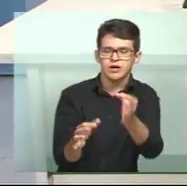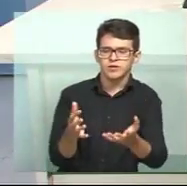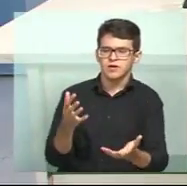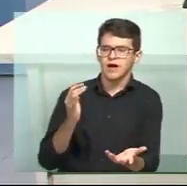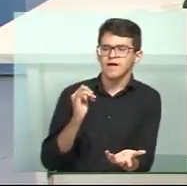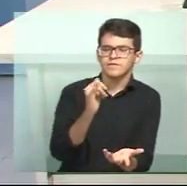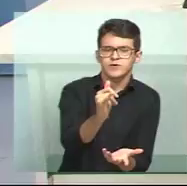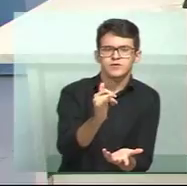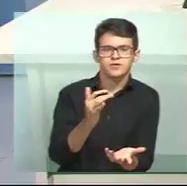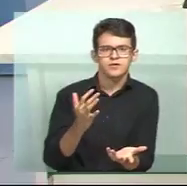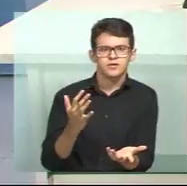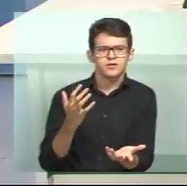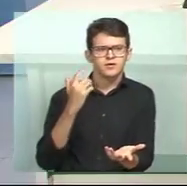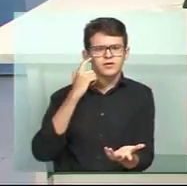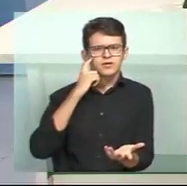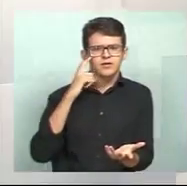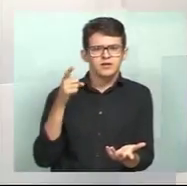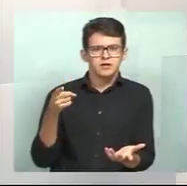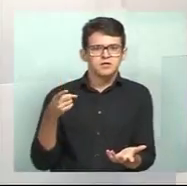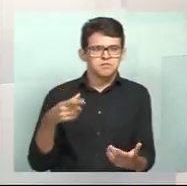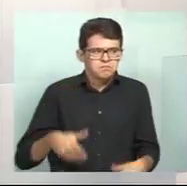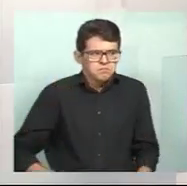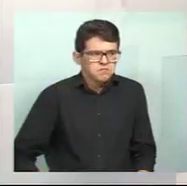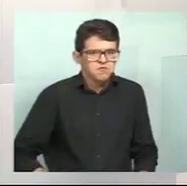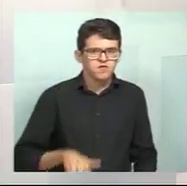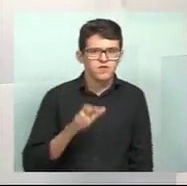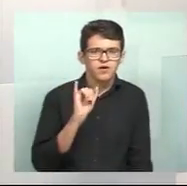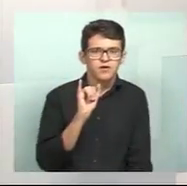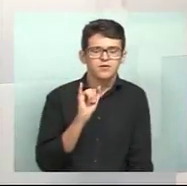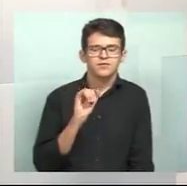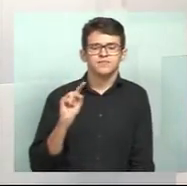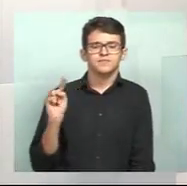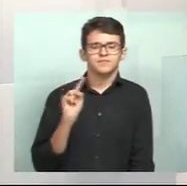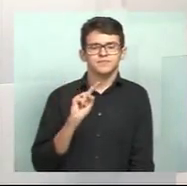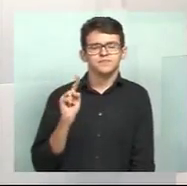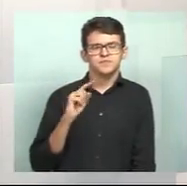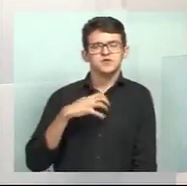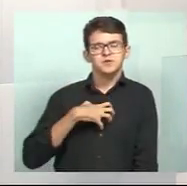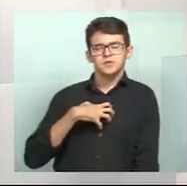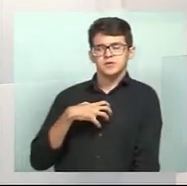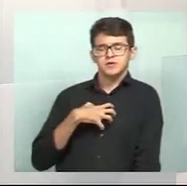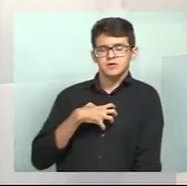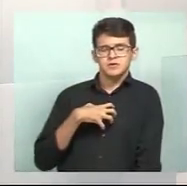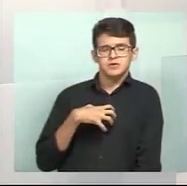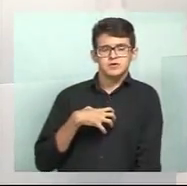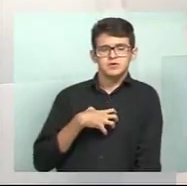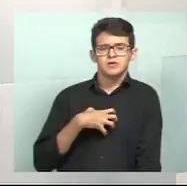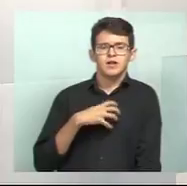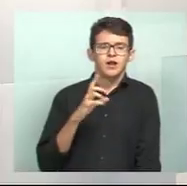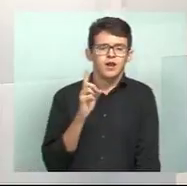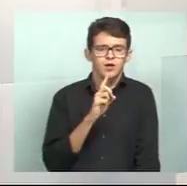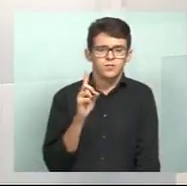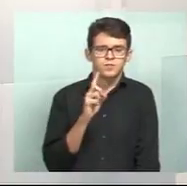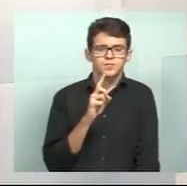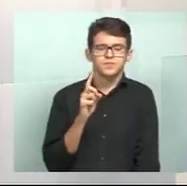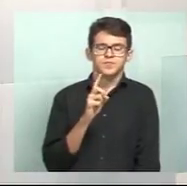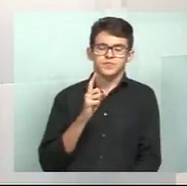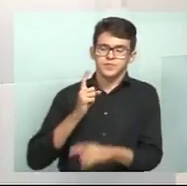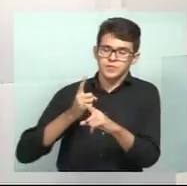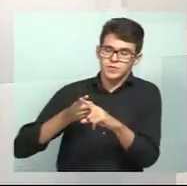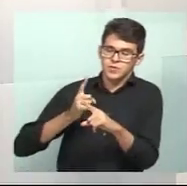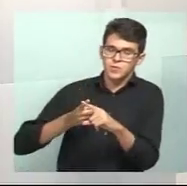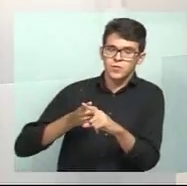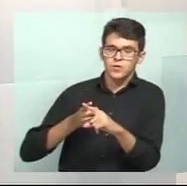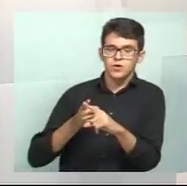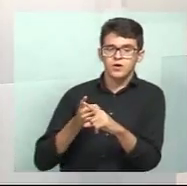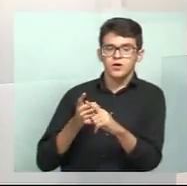acredito que, até em função de que outros membros eminentes do Partido dos Trabalhadores também estão correndo perigo de ser